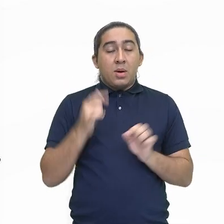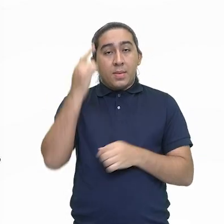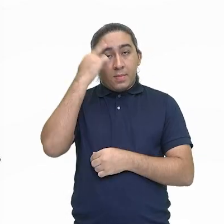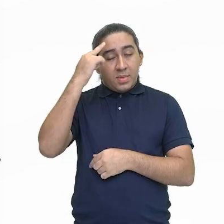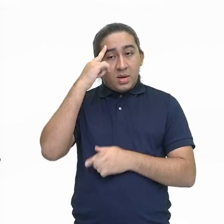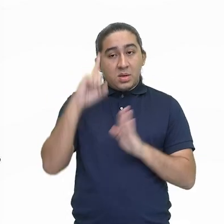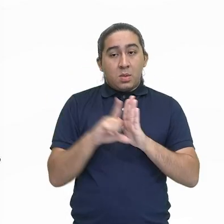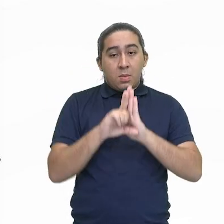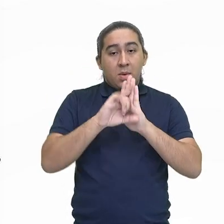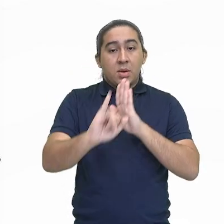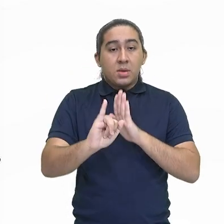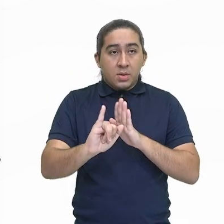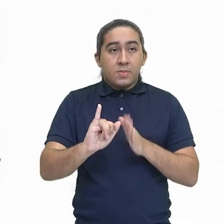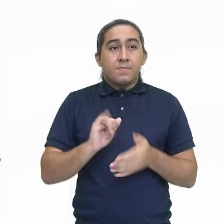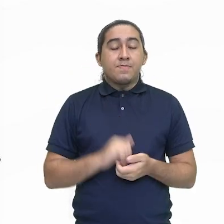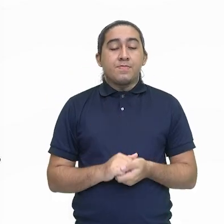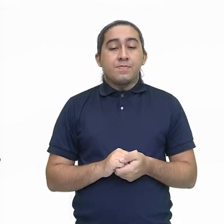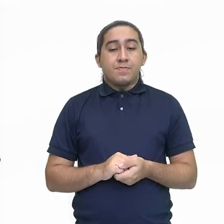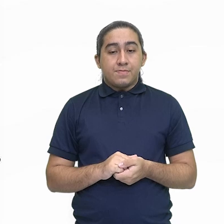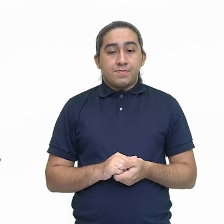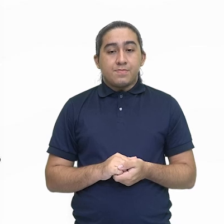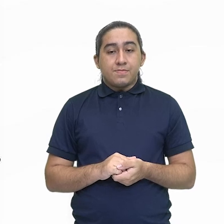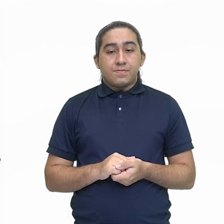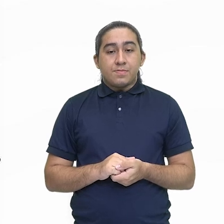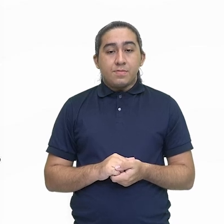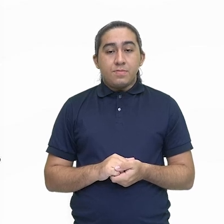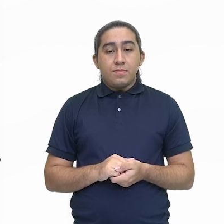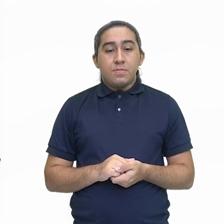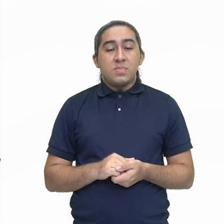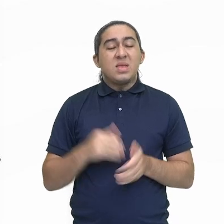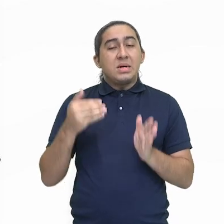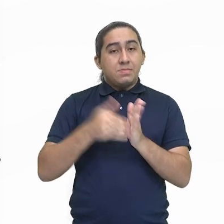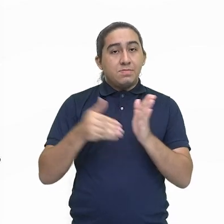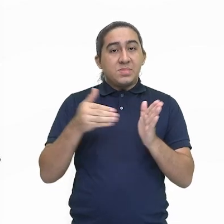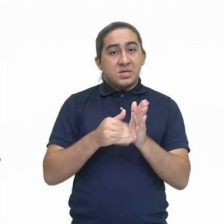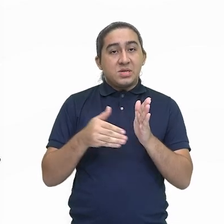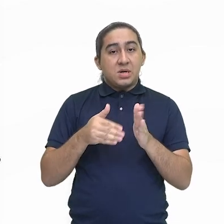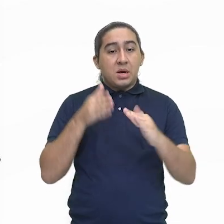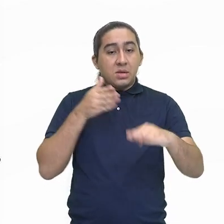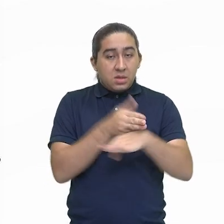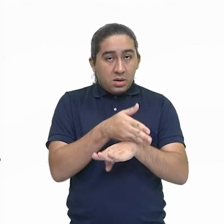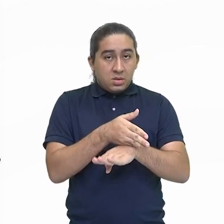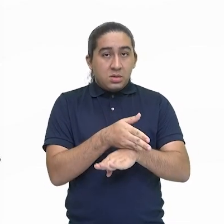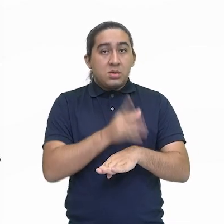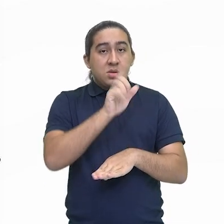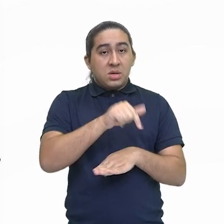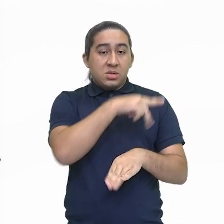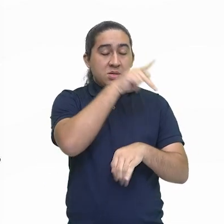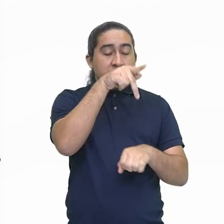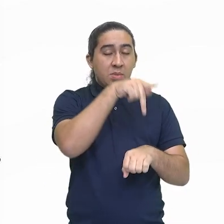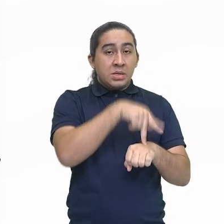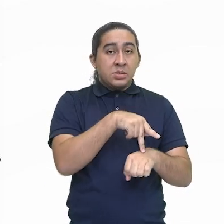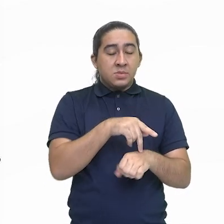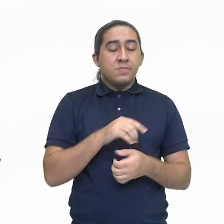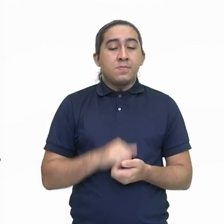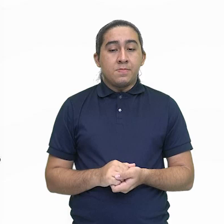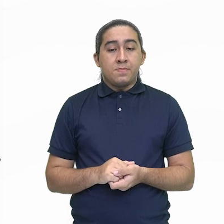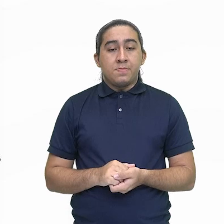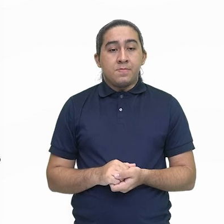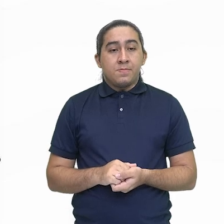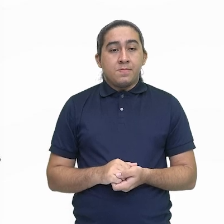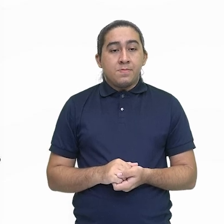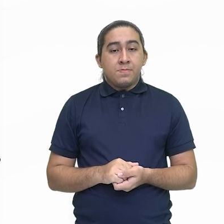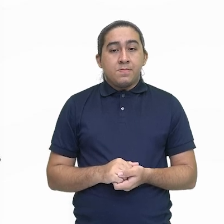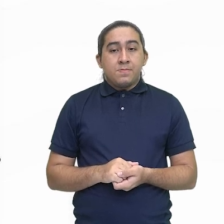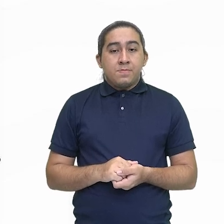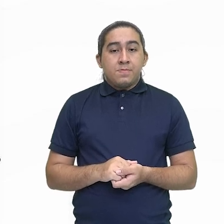uma legislação, criar leis, né, que impeçam ali a entrada desses migrantes.